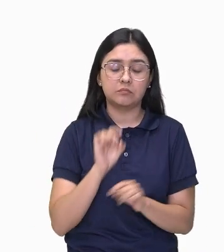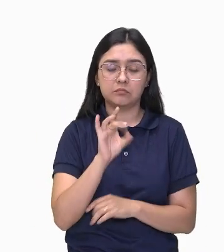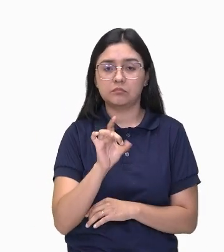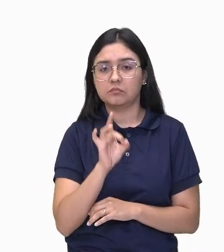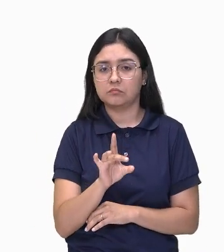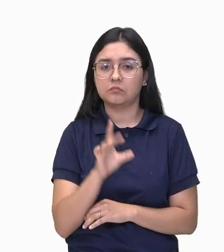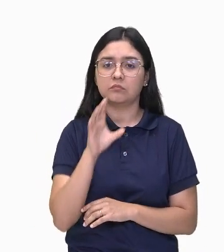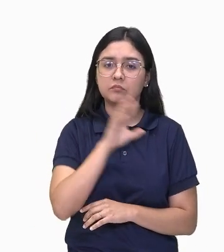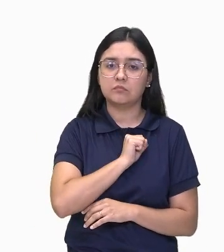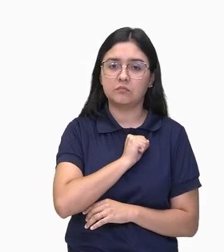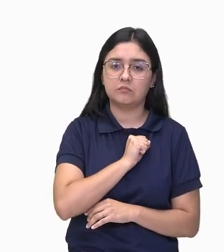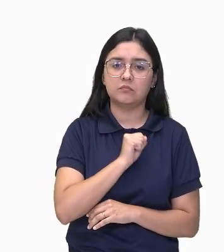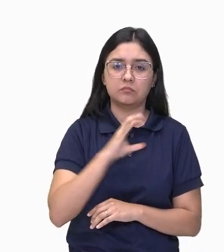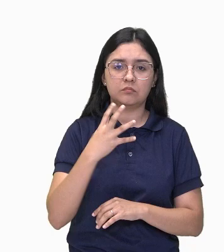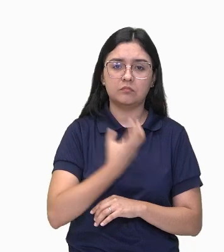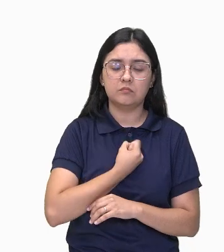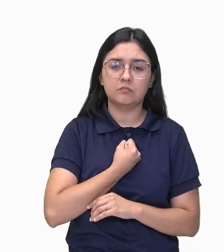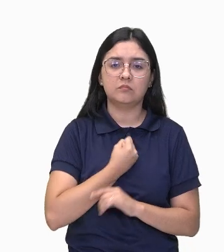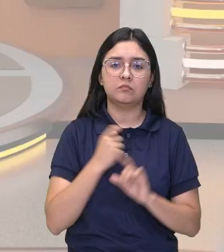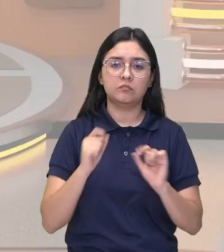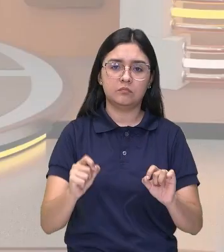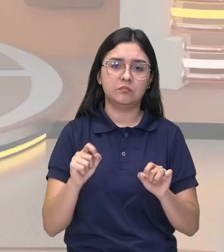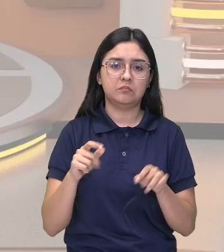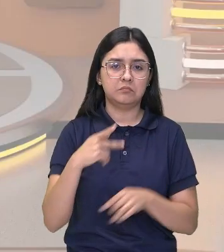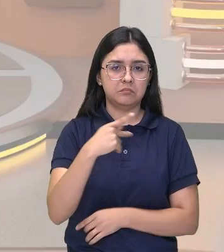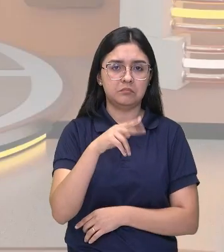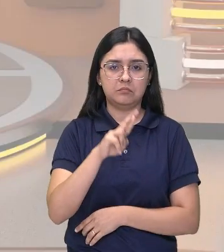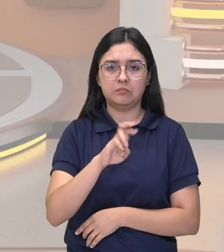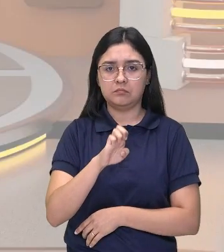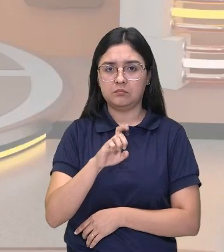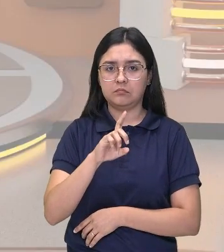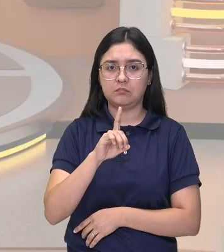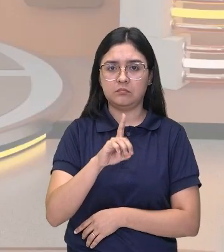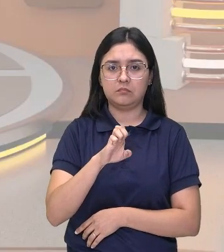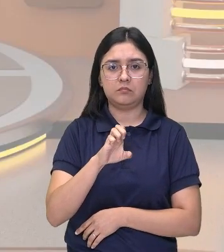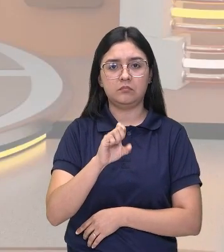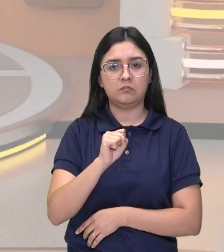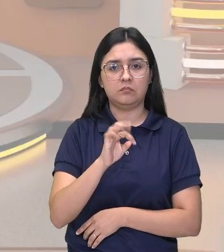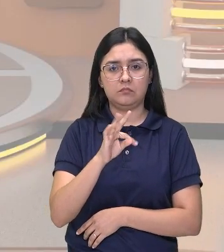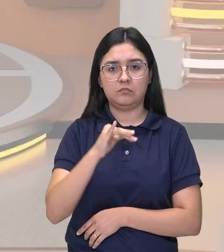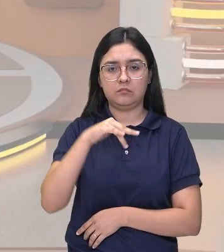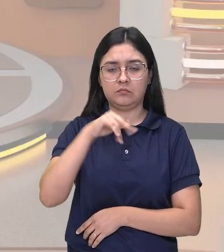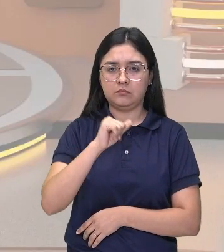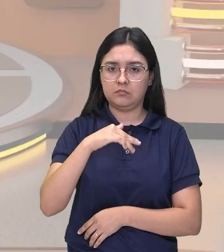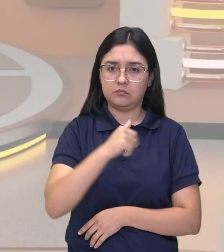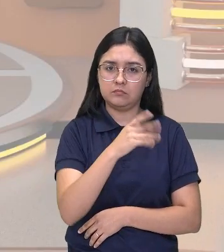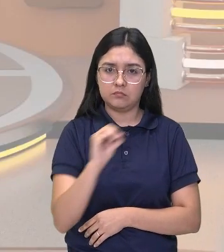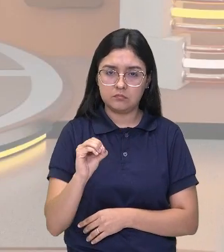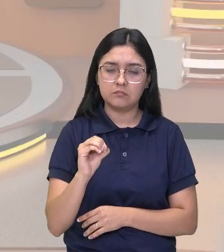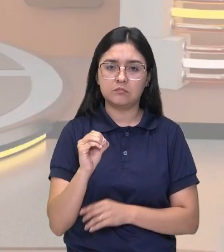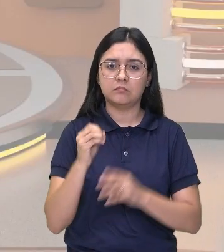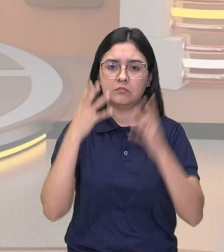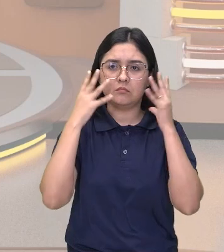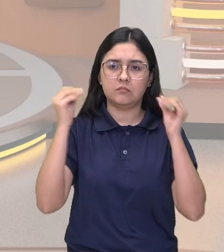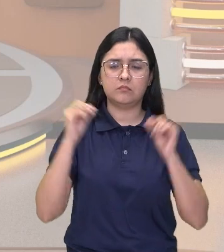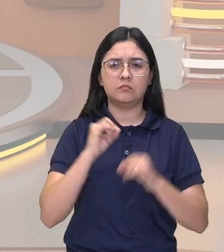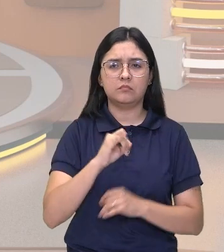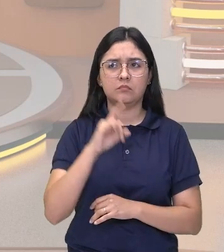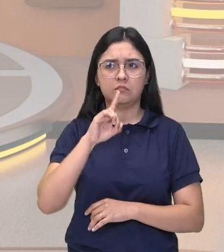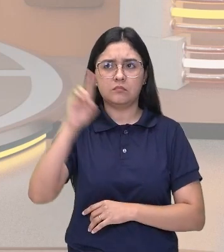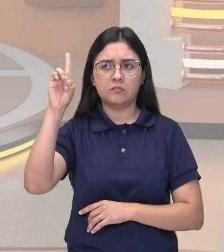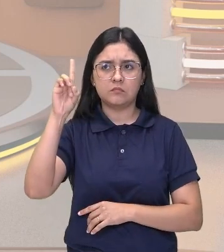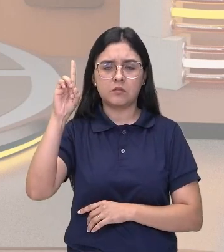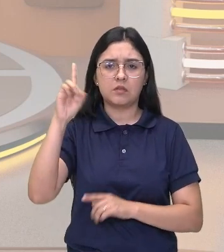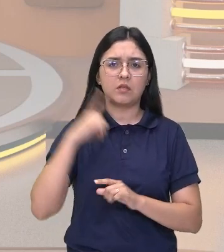sobretudo pelo que ele chamava de predestinação. Na teoria de Calvino, ora, se Deus é